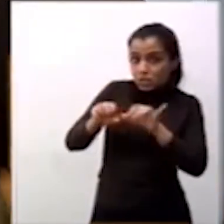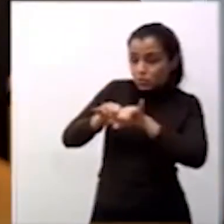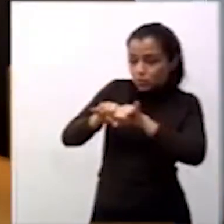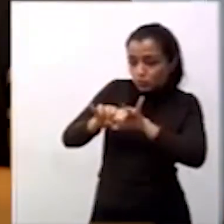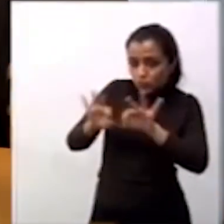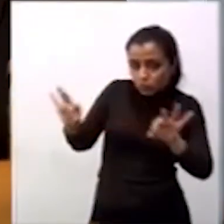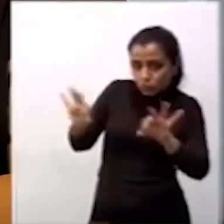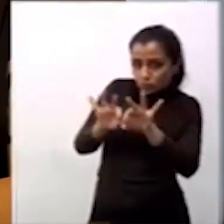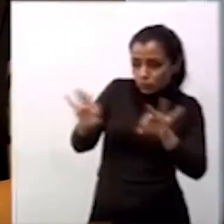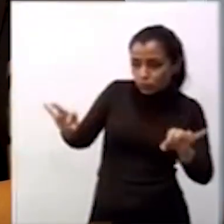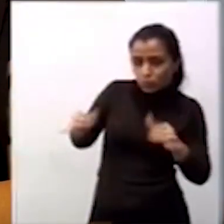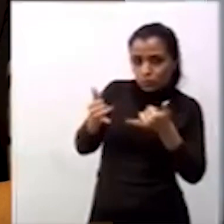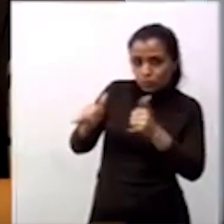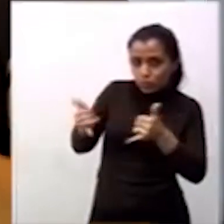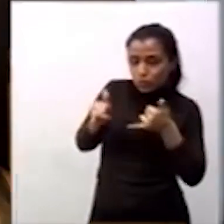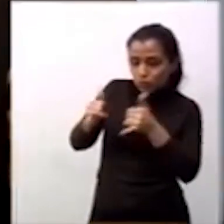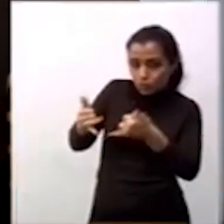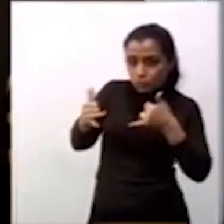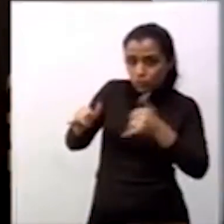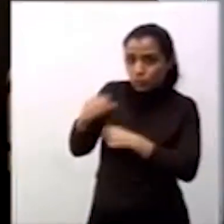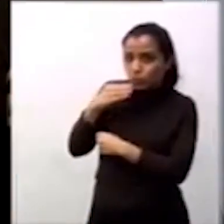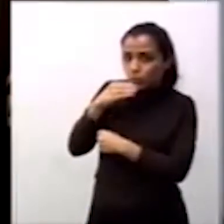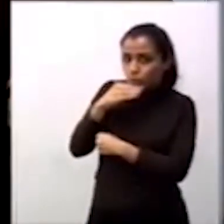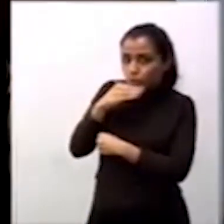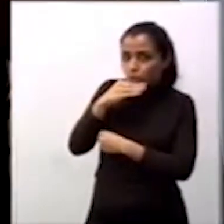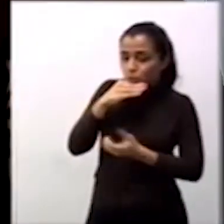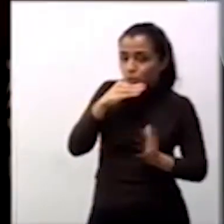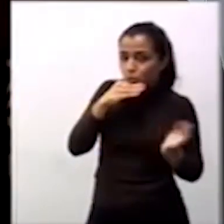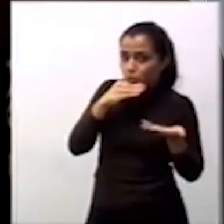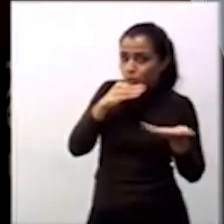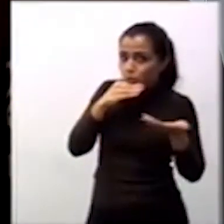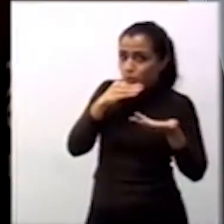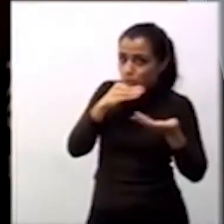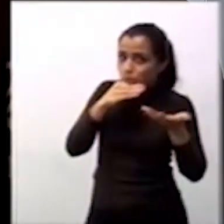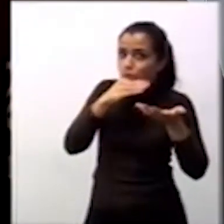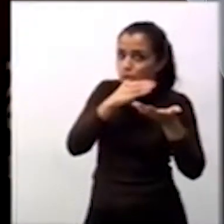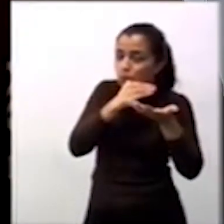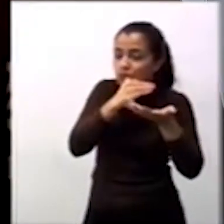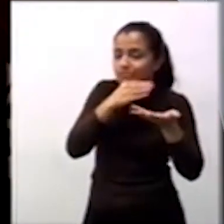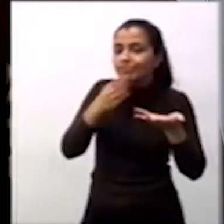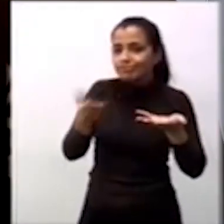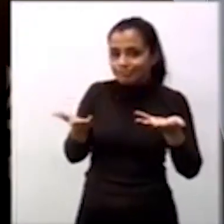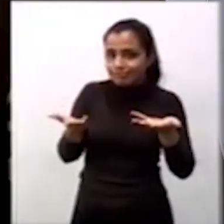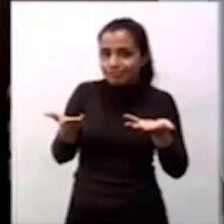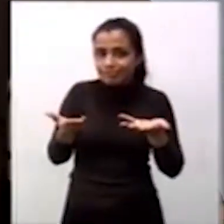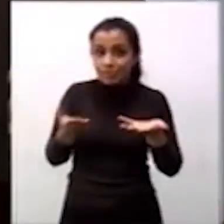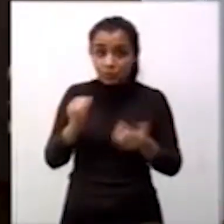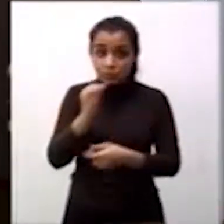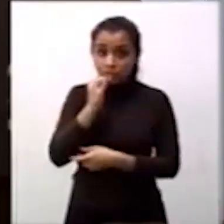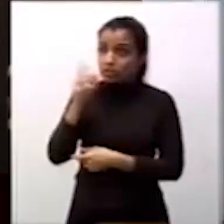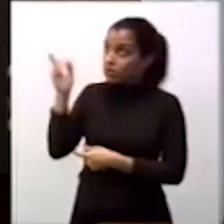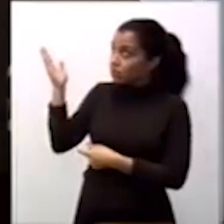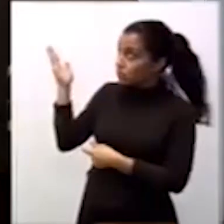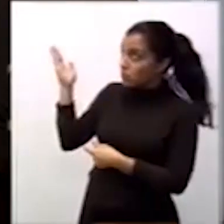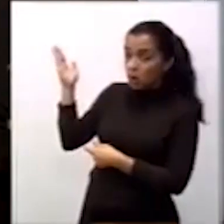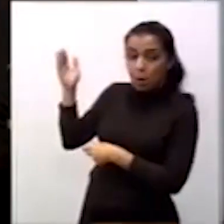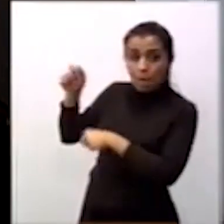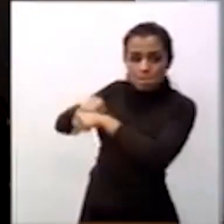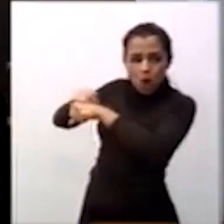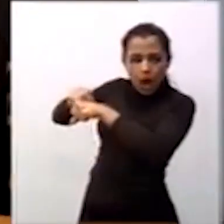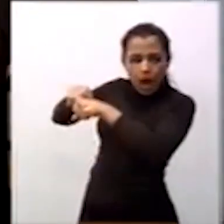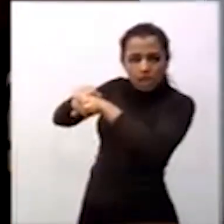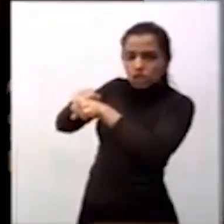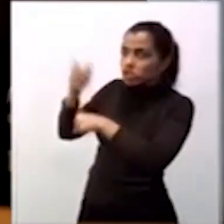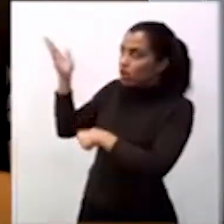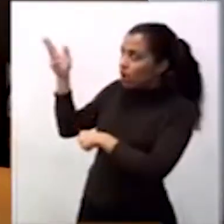e mais calor é liberado. Ora, quando a gente olha para isso, a gente está vendo borracha e plástico, que